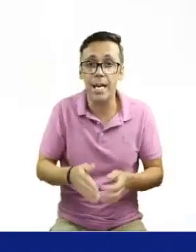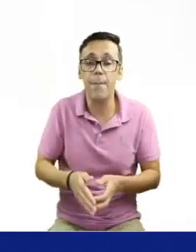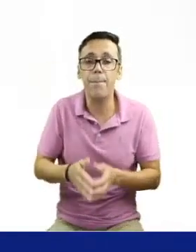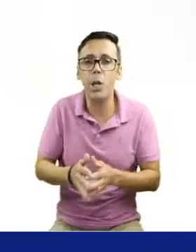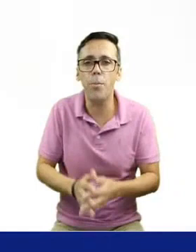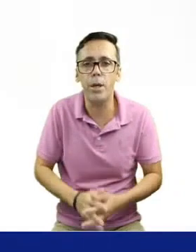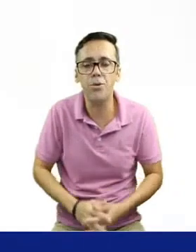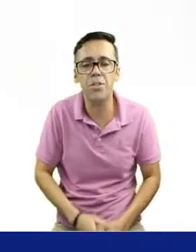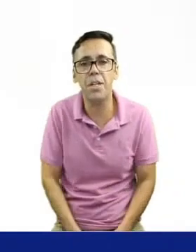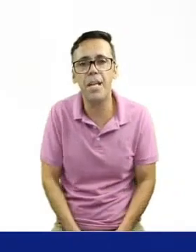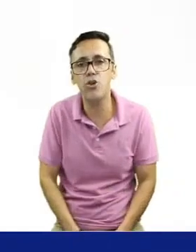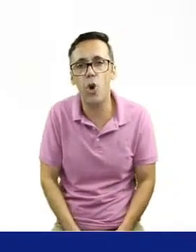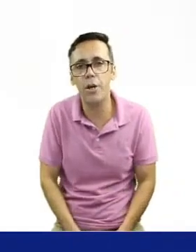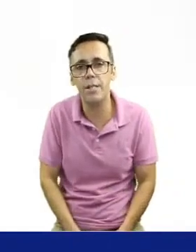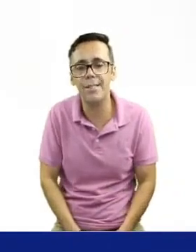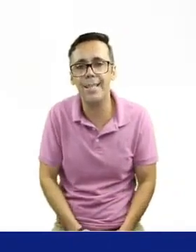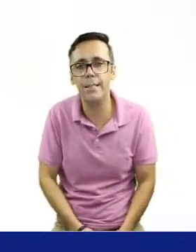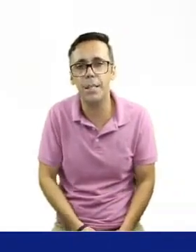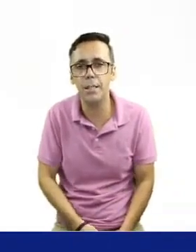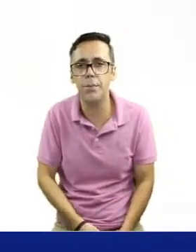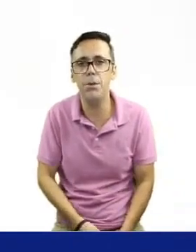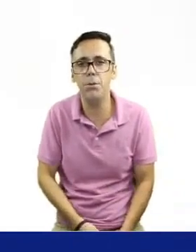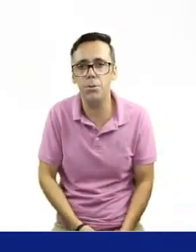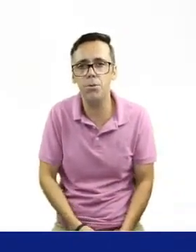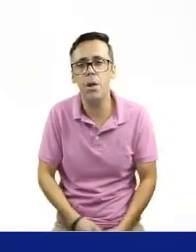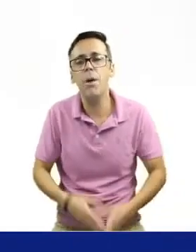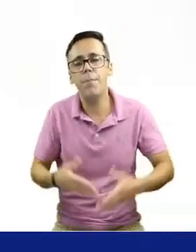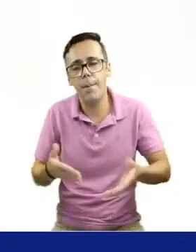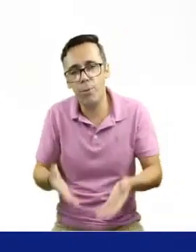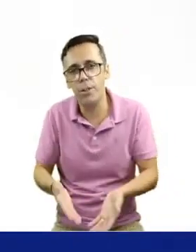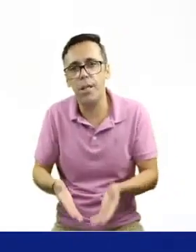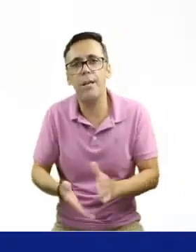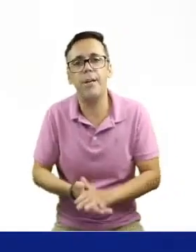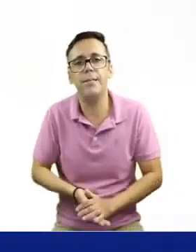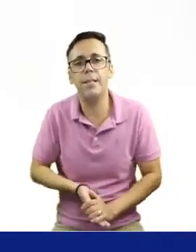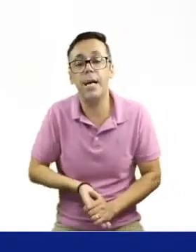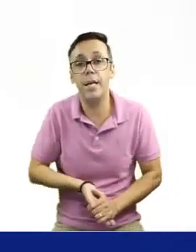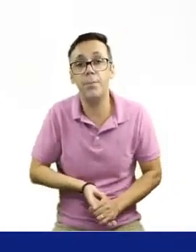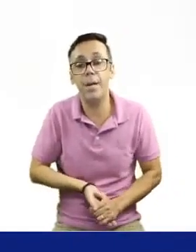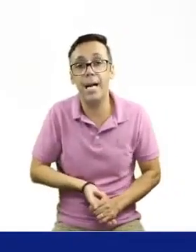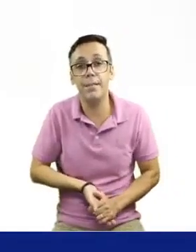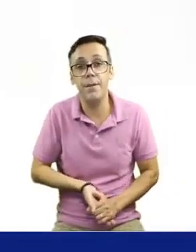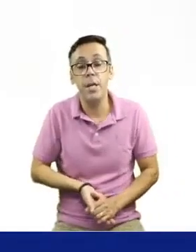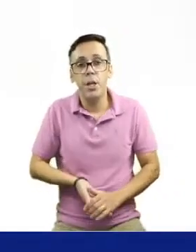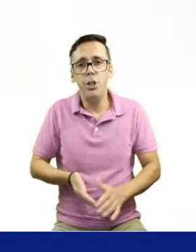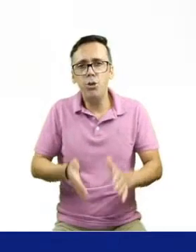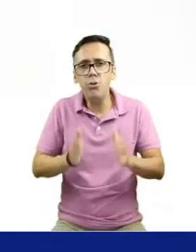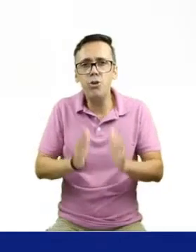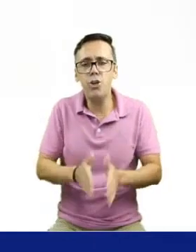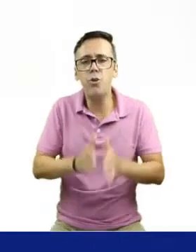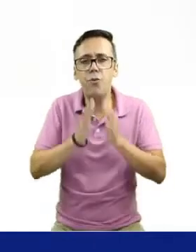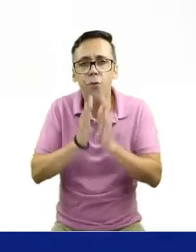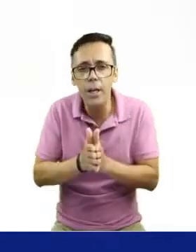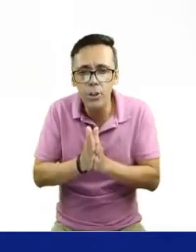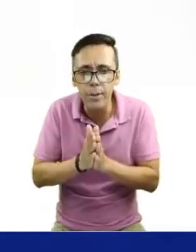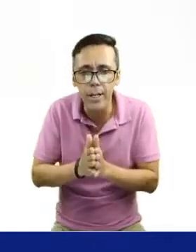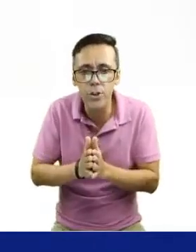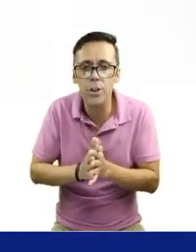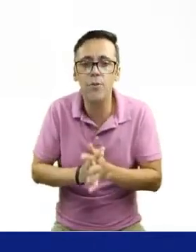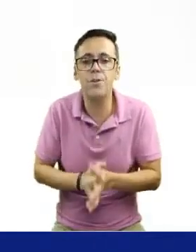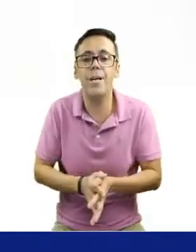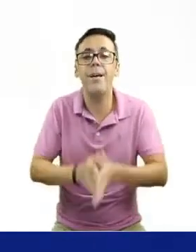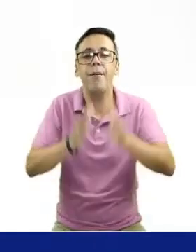seja você tem que ficar na sala pelo menos três horas e trinta minutos para poder levar esse caderno para casa Eu sugiro